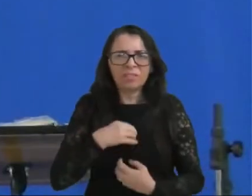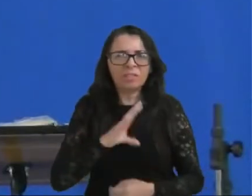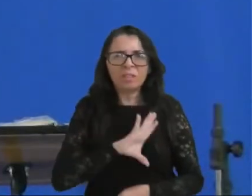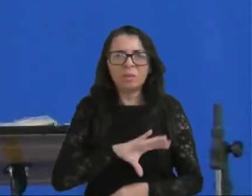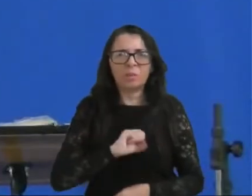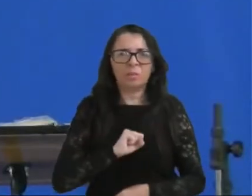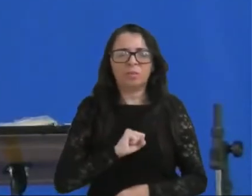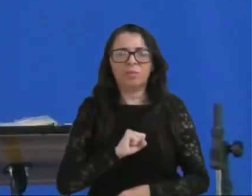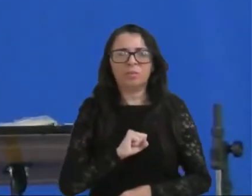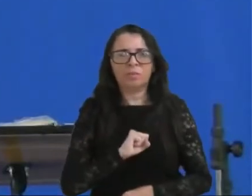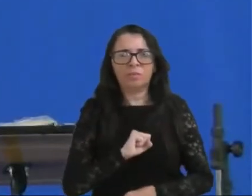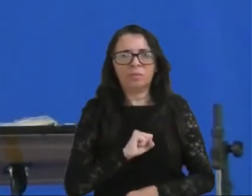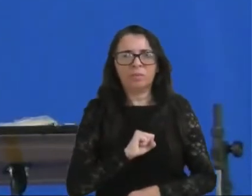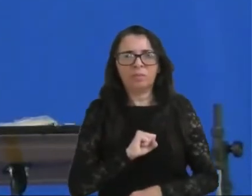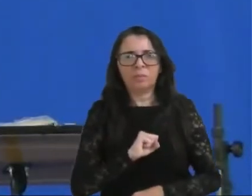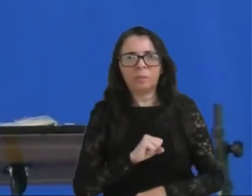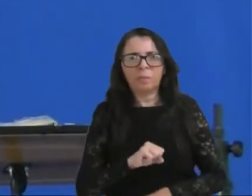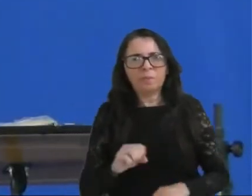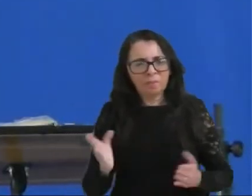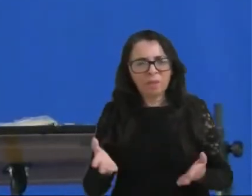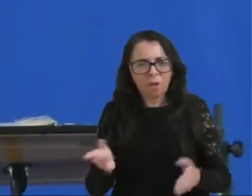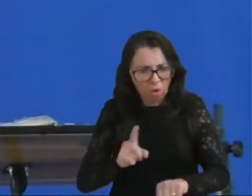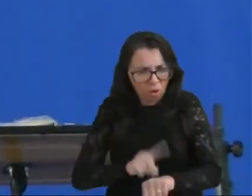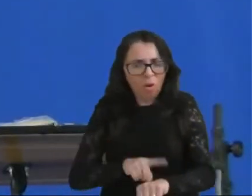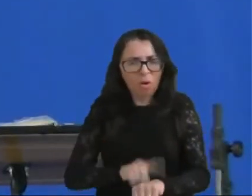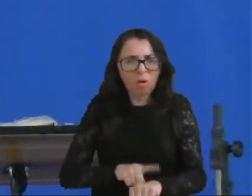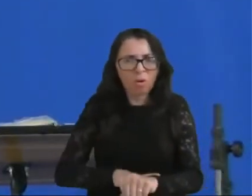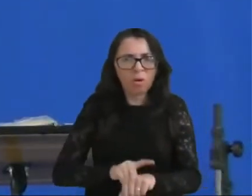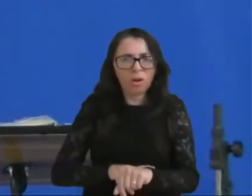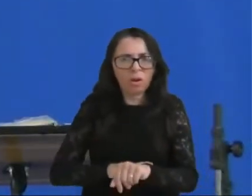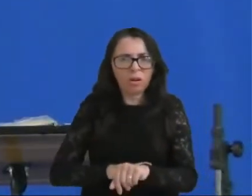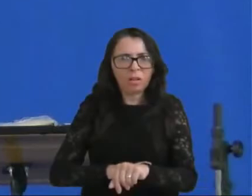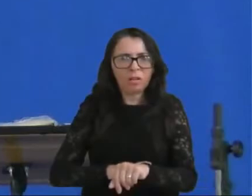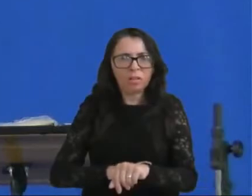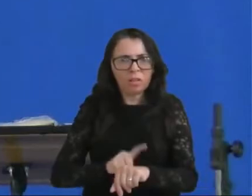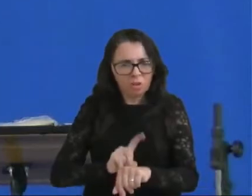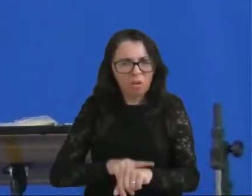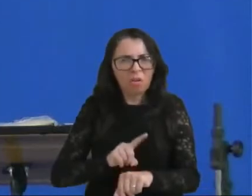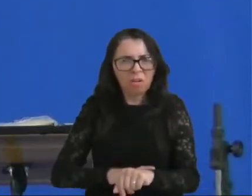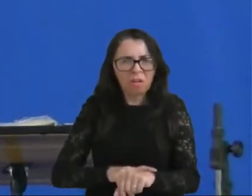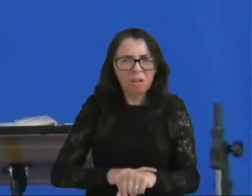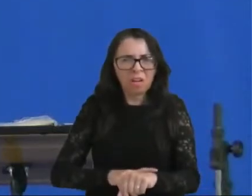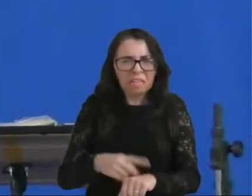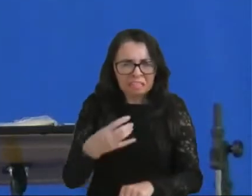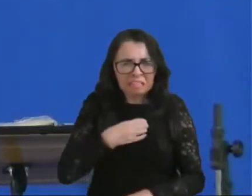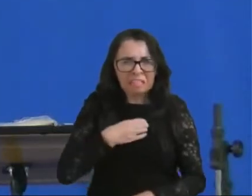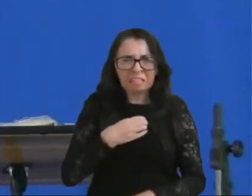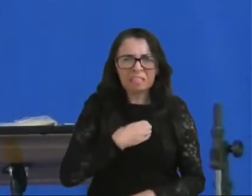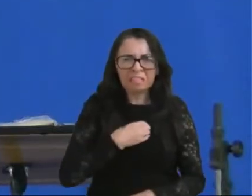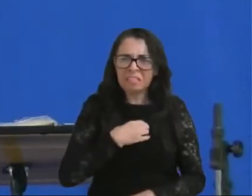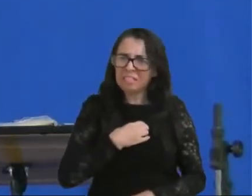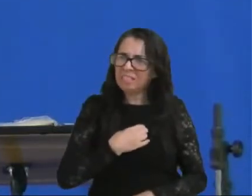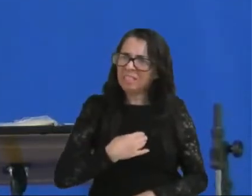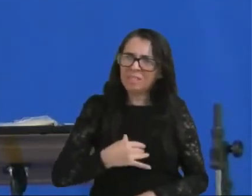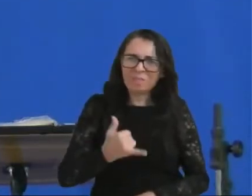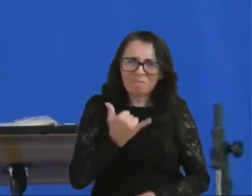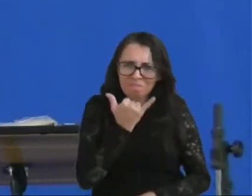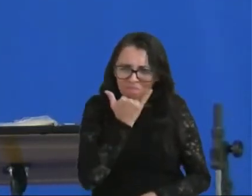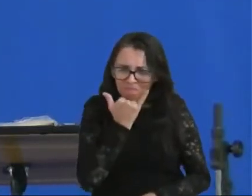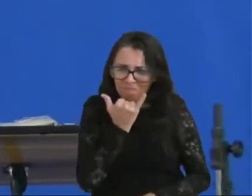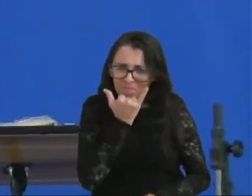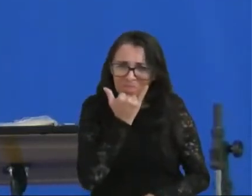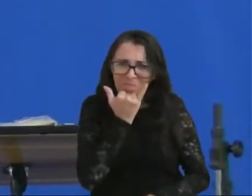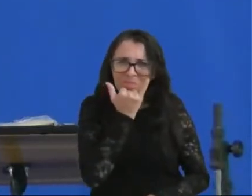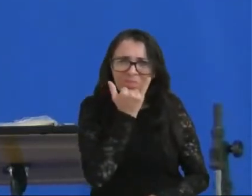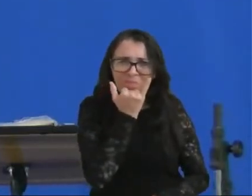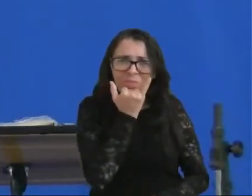Então é o momento de você se arrepender. Não é porque você está vindo à igreja, não é porque você